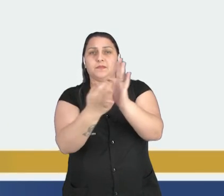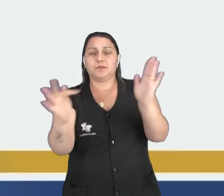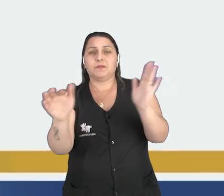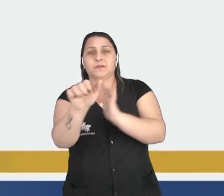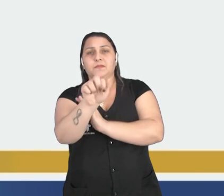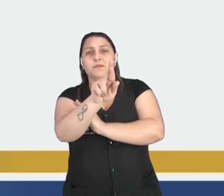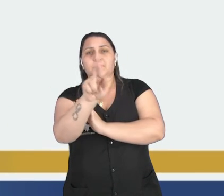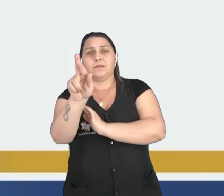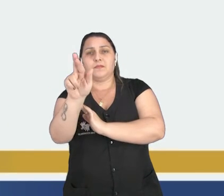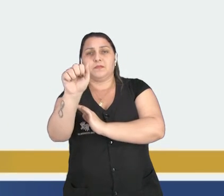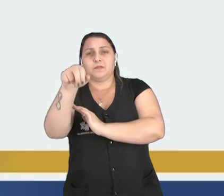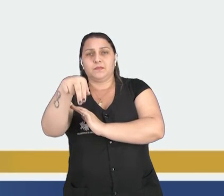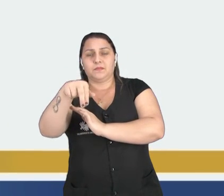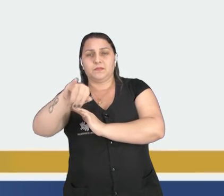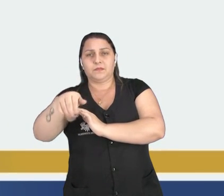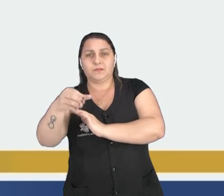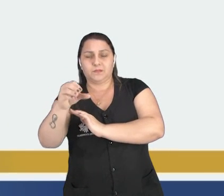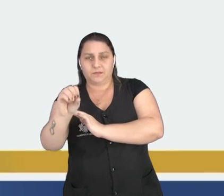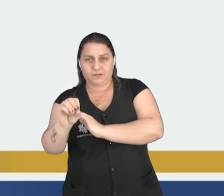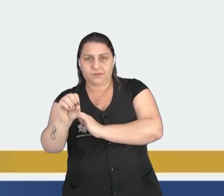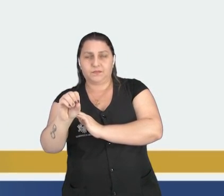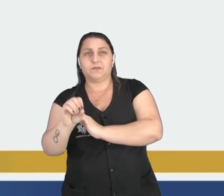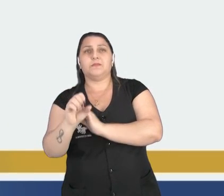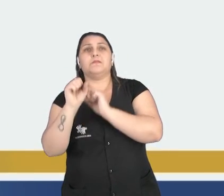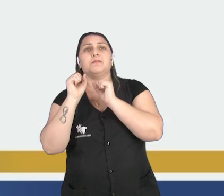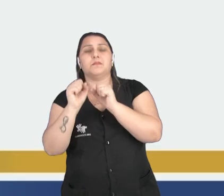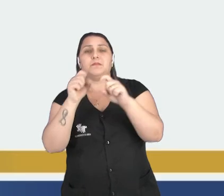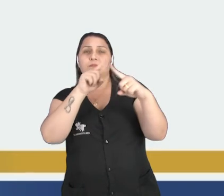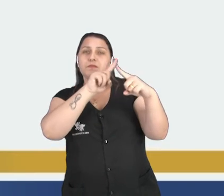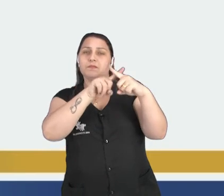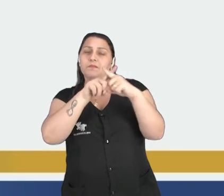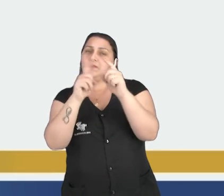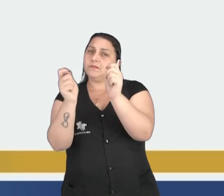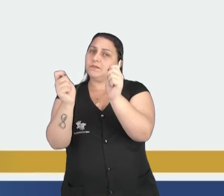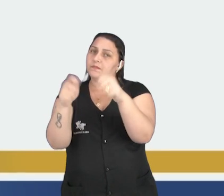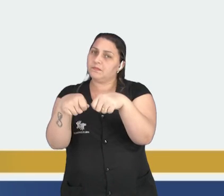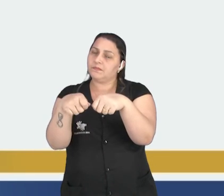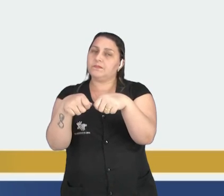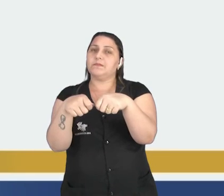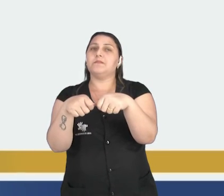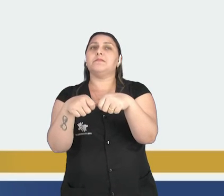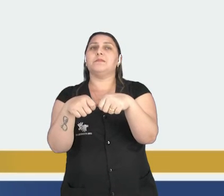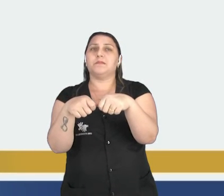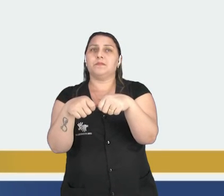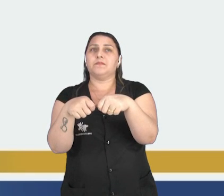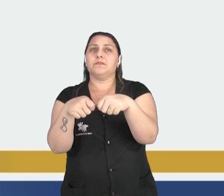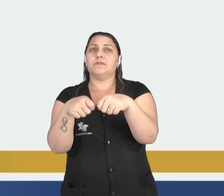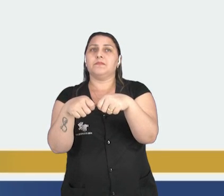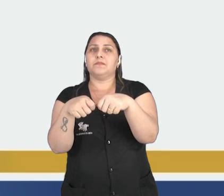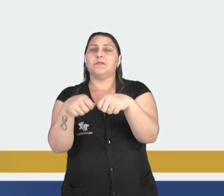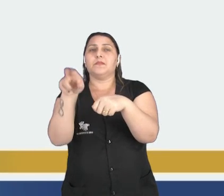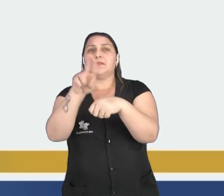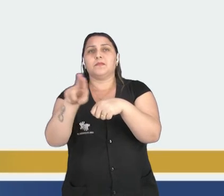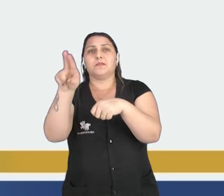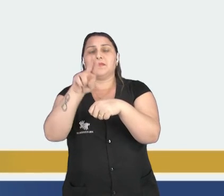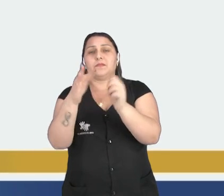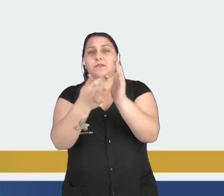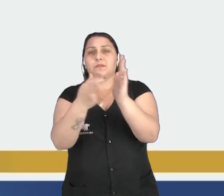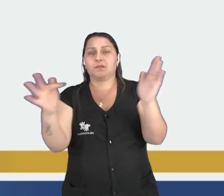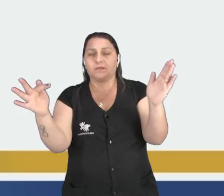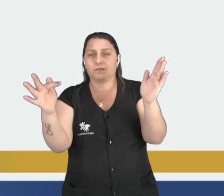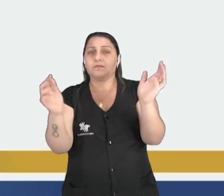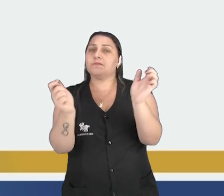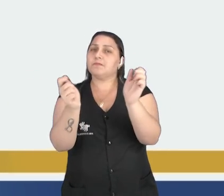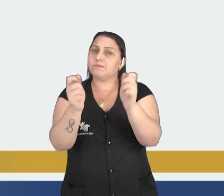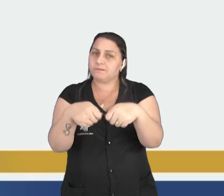arranjo, tá? Então, no arranjo eu posso multiplicar as possibilidades em vez de utilizar a fórmula. É